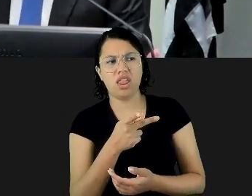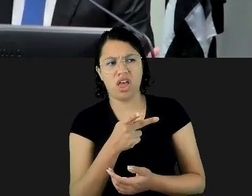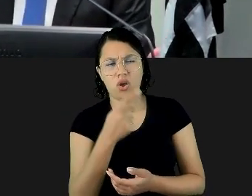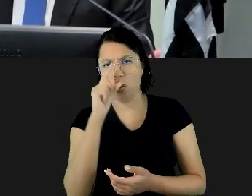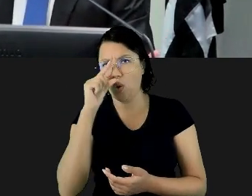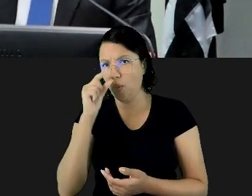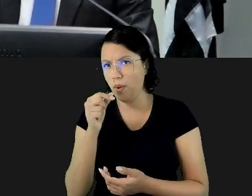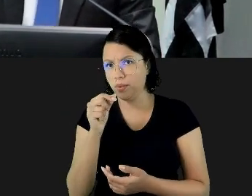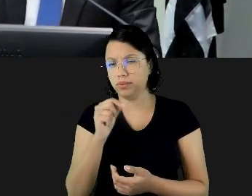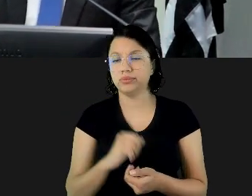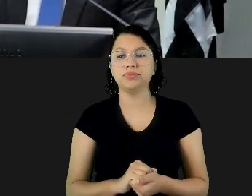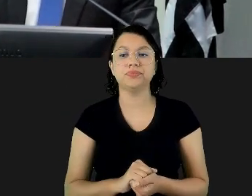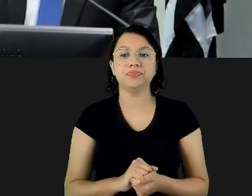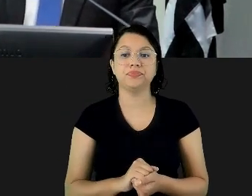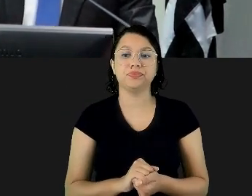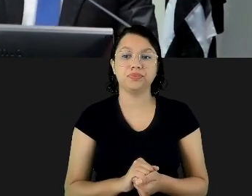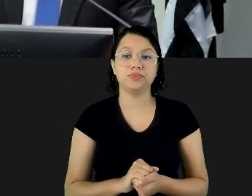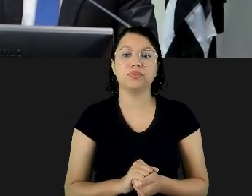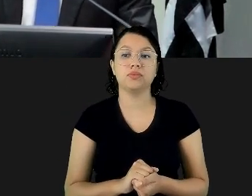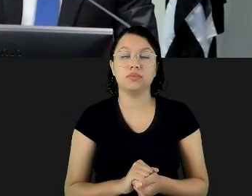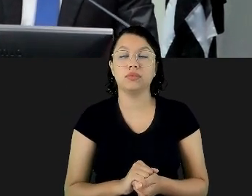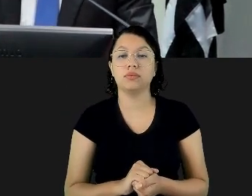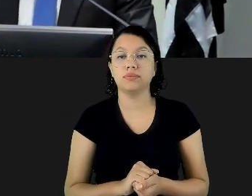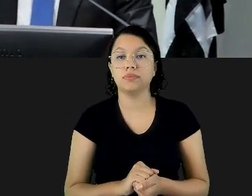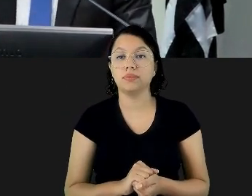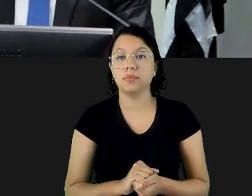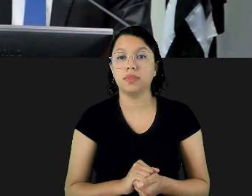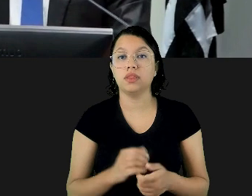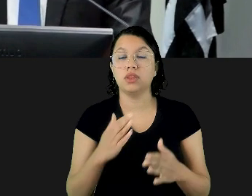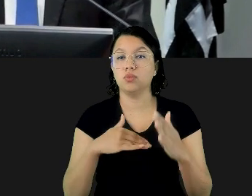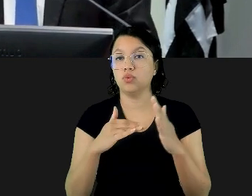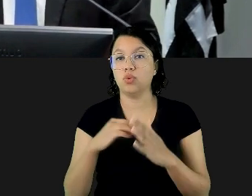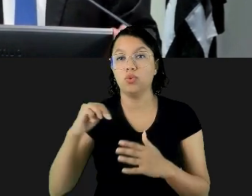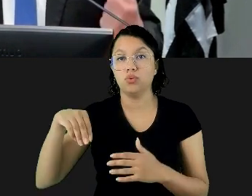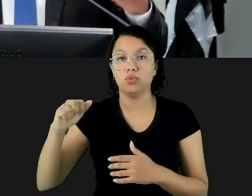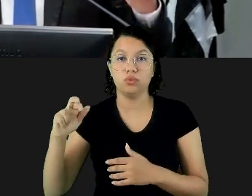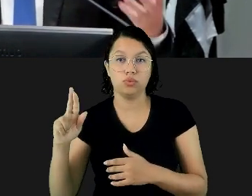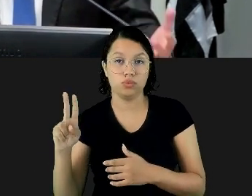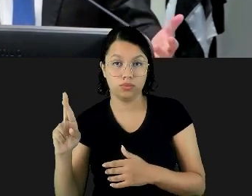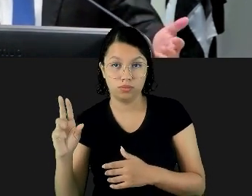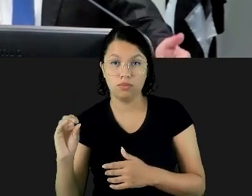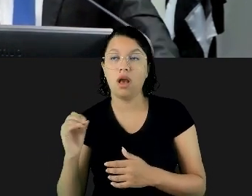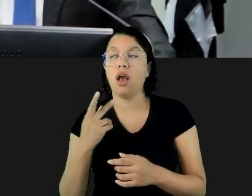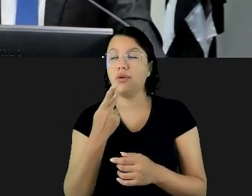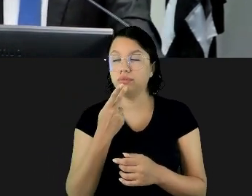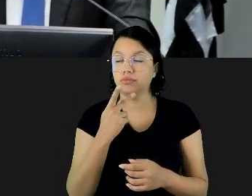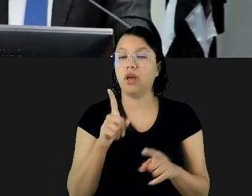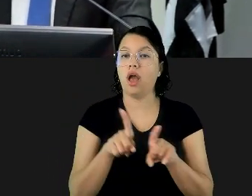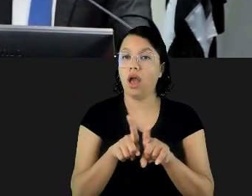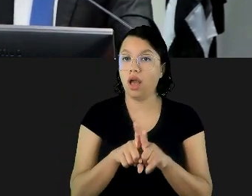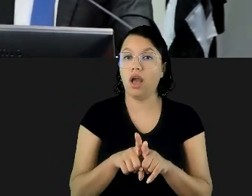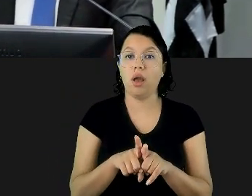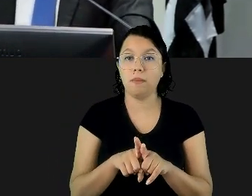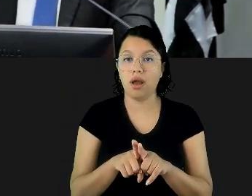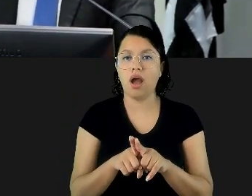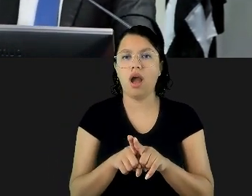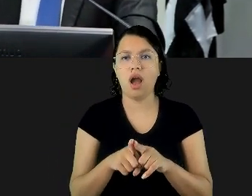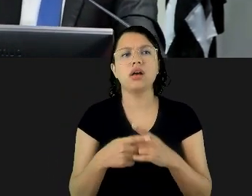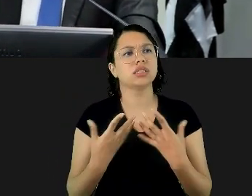Vieira. E todos também apoiaram o projeto e entendem dessa sua